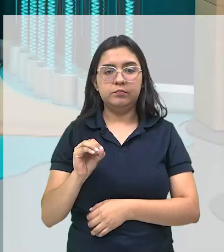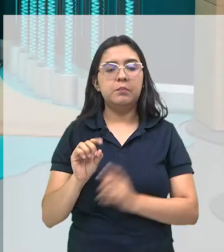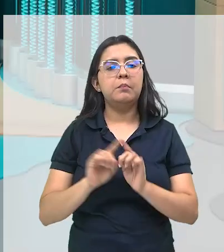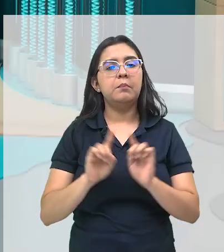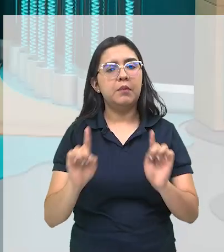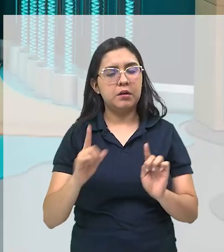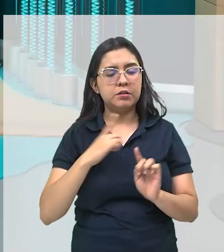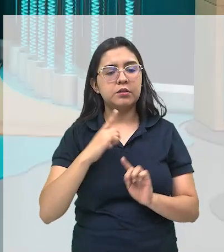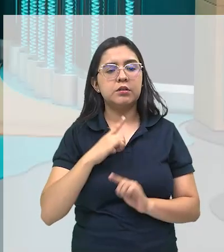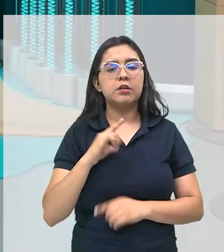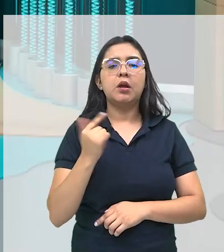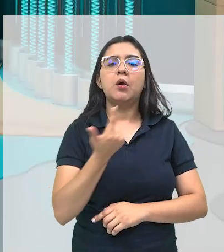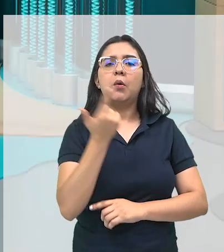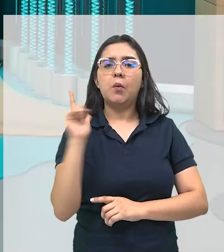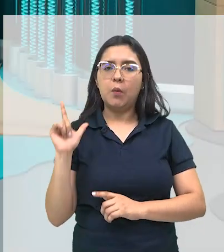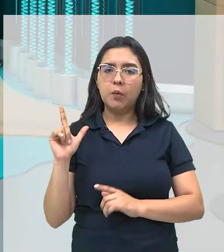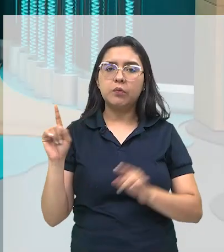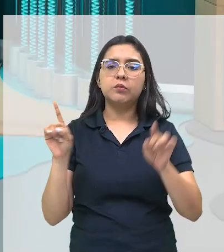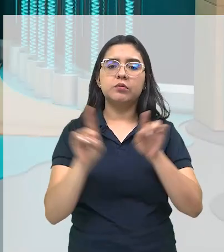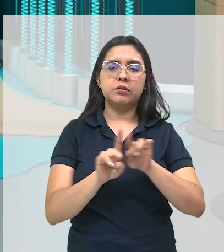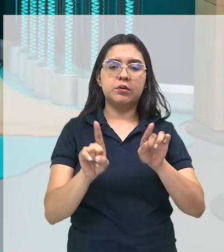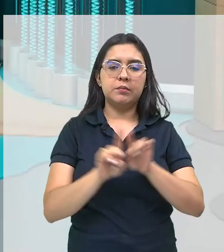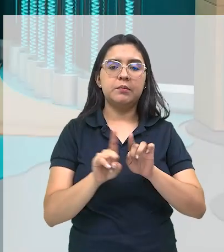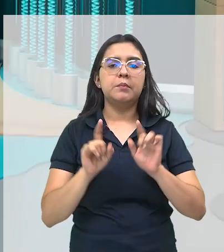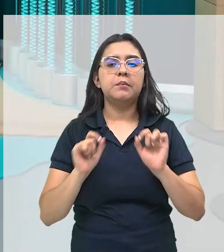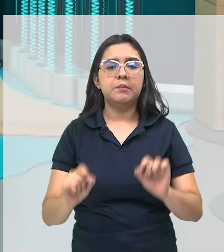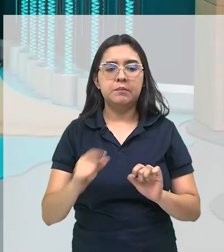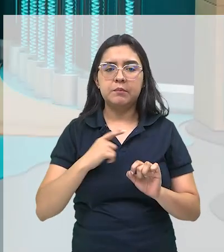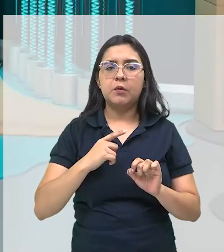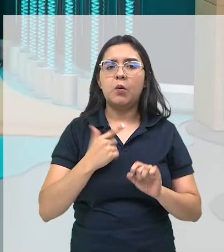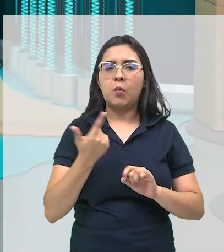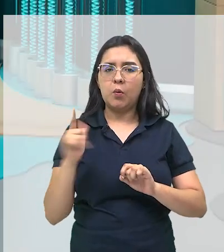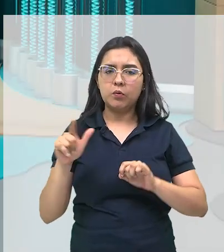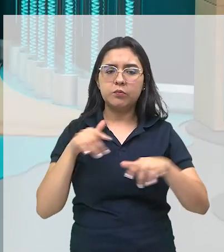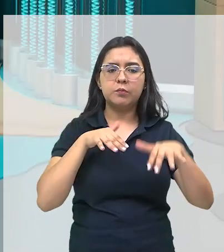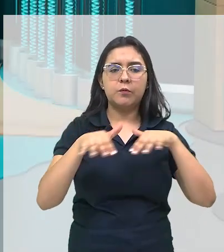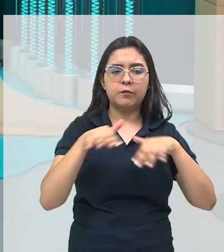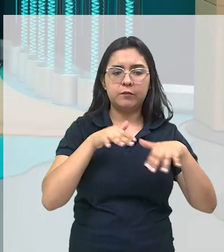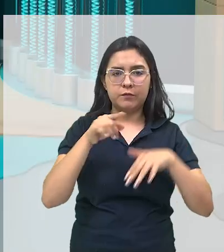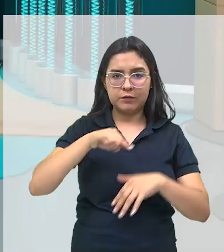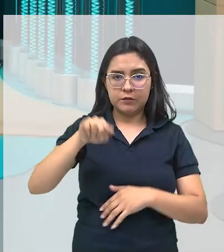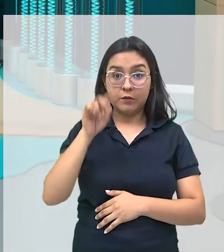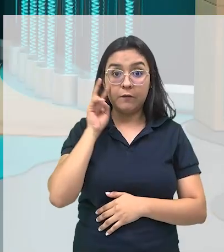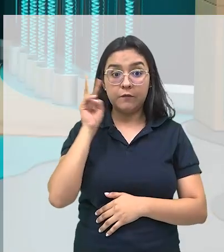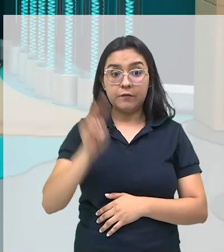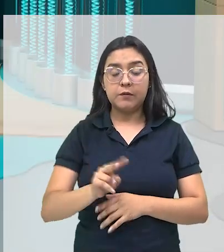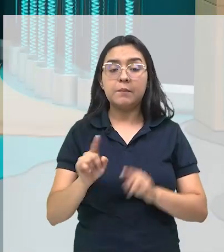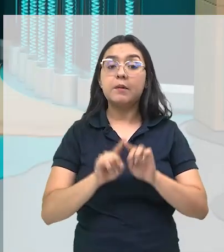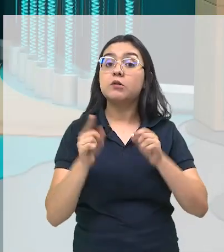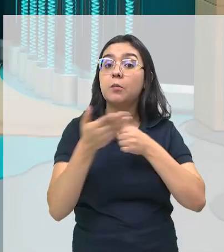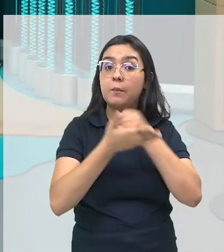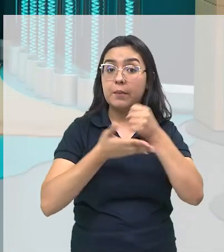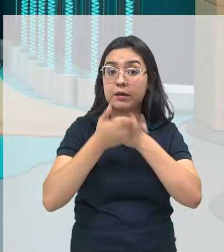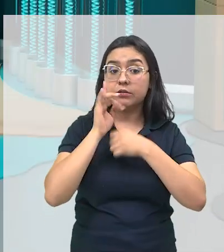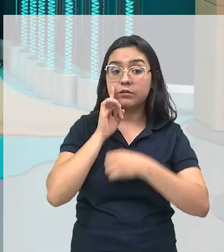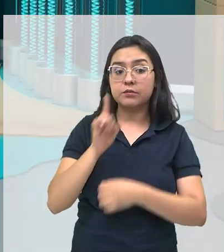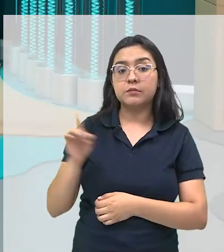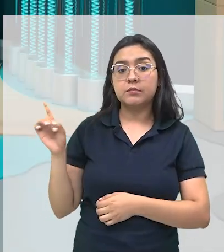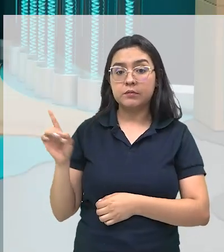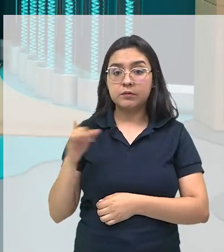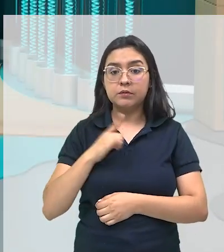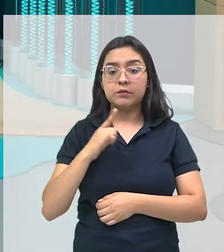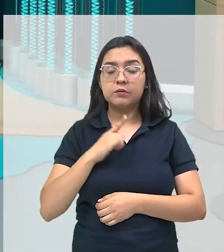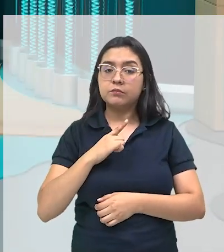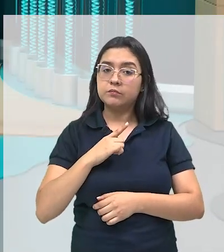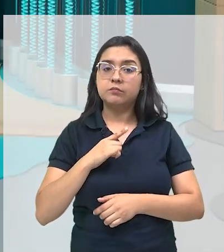isso. O bolero tem muito mais outros ritmos como esse que vocês estão vendo, mas o básico é esse, ó, 2